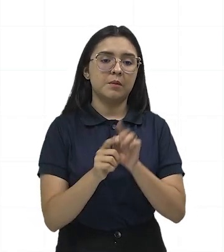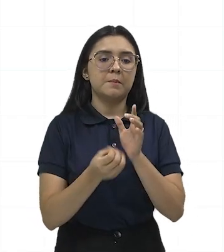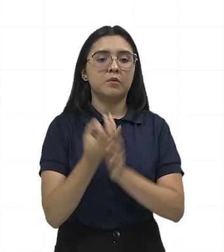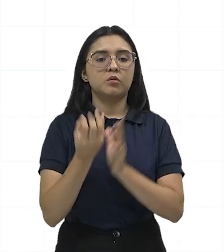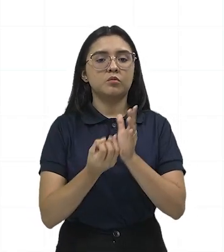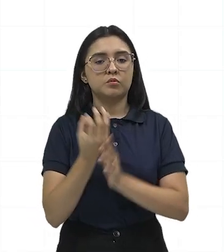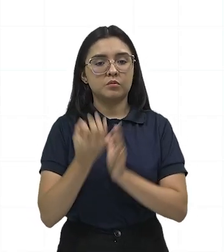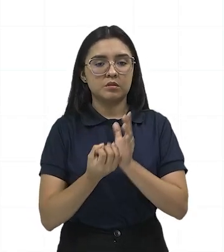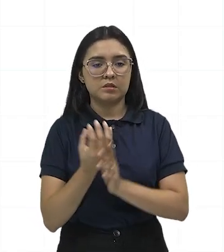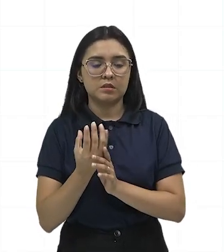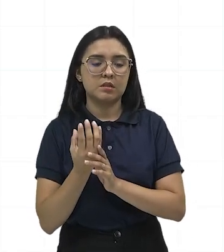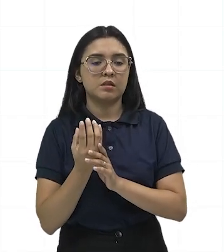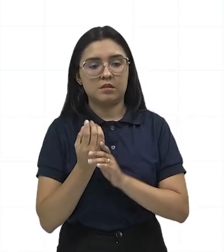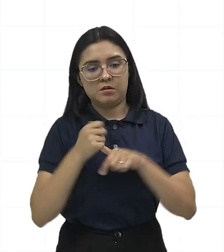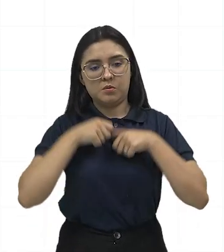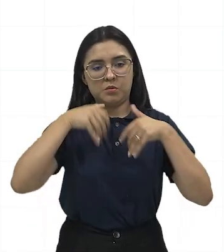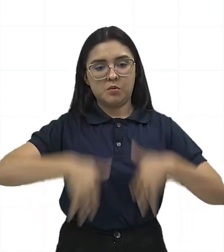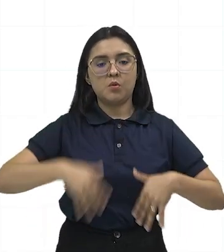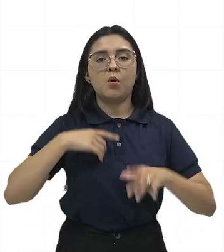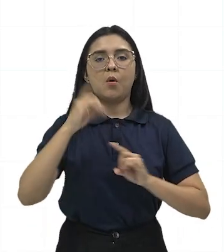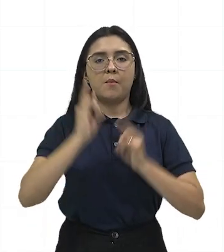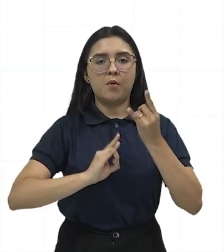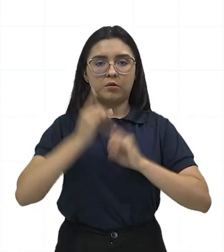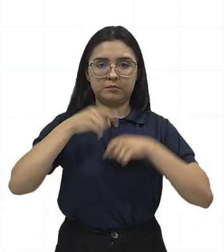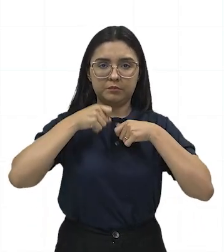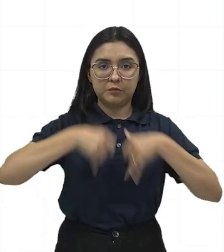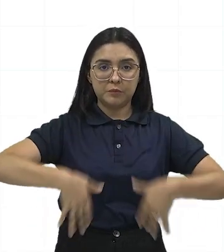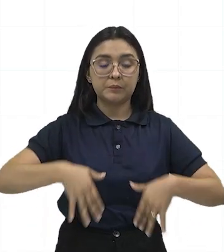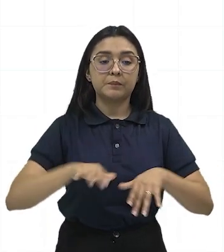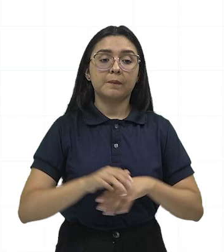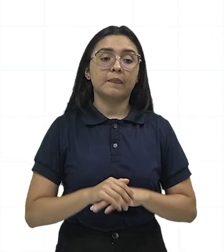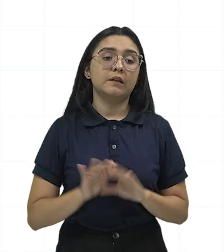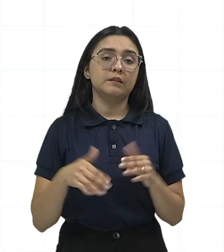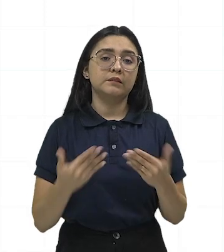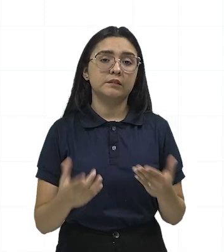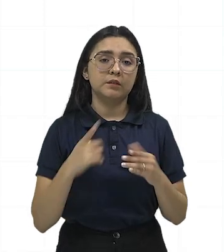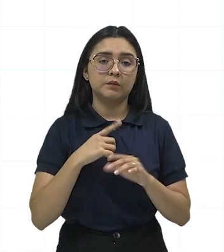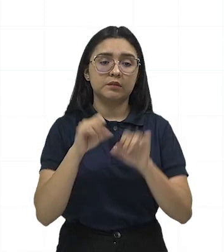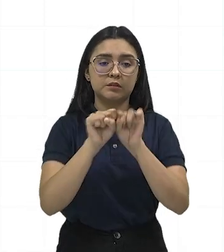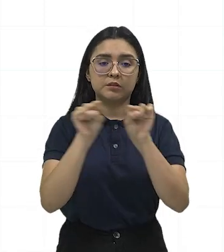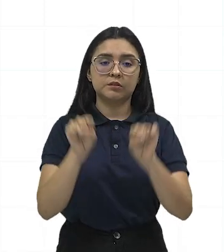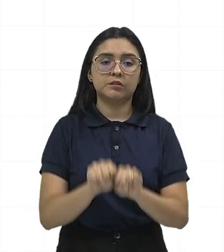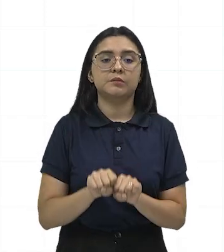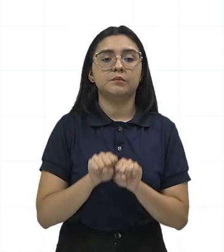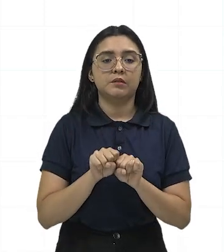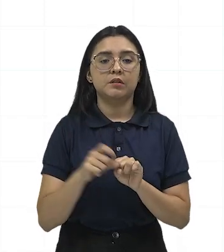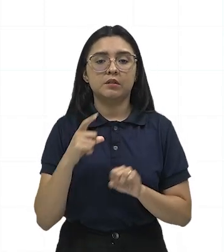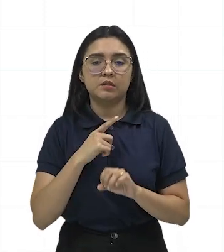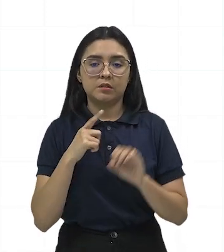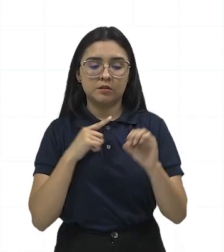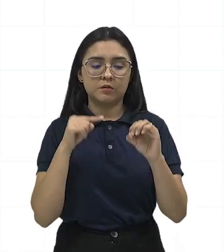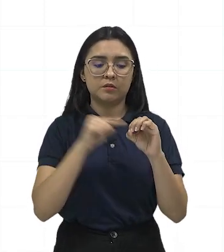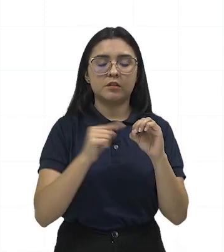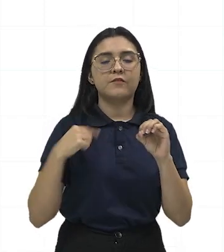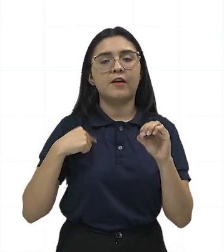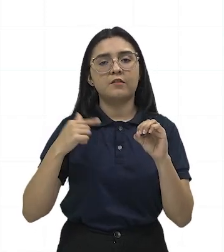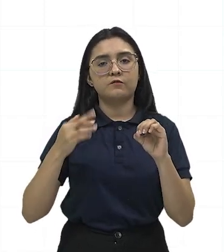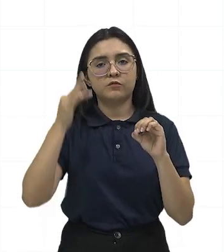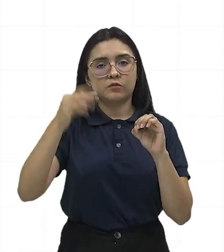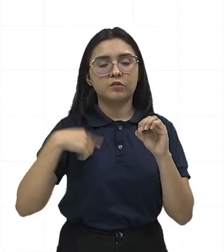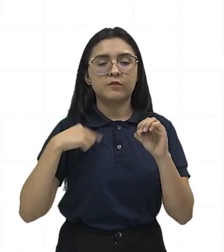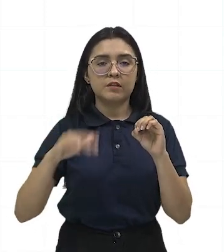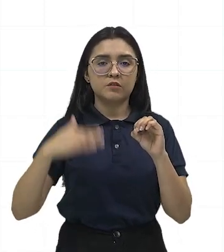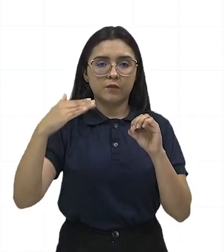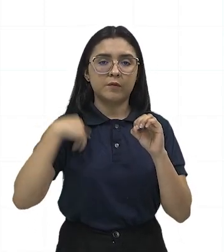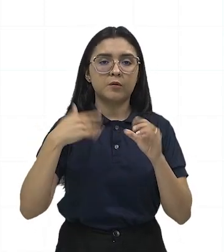liberar alguns hormônios. Além disso, é nesse sistema que se abriga o novo indivíduo em desenvolvimento durante